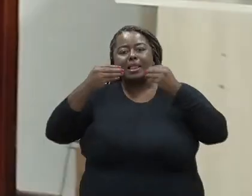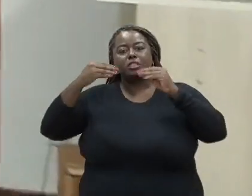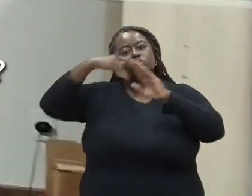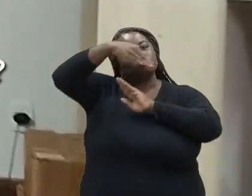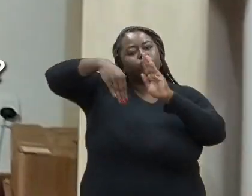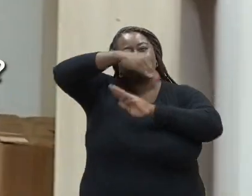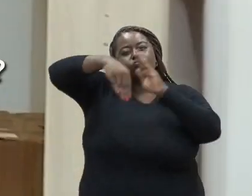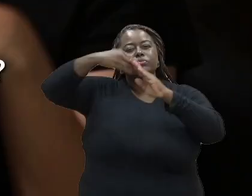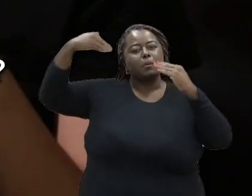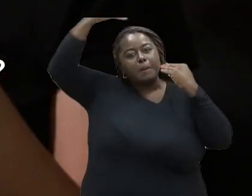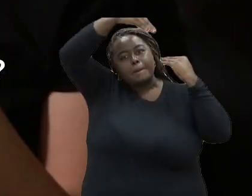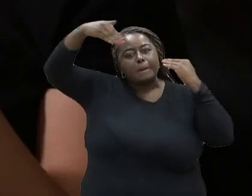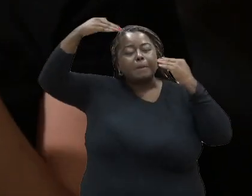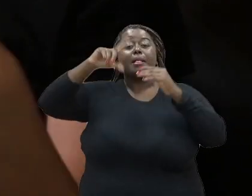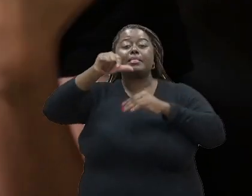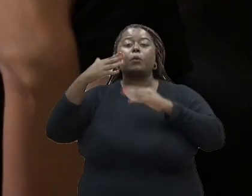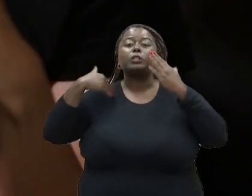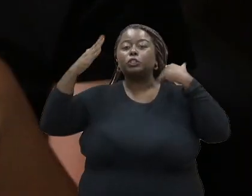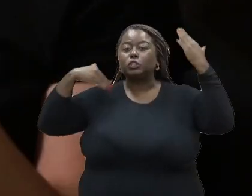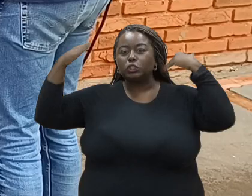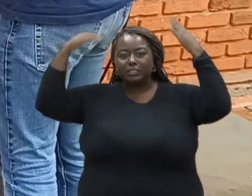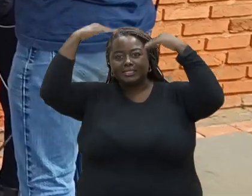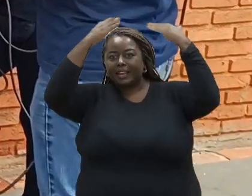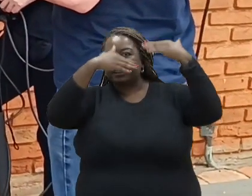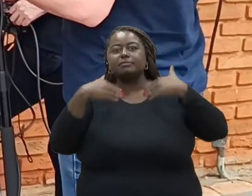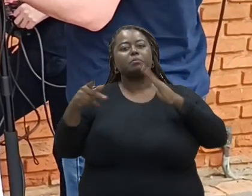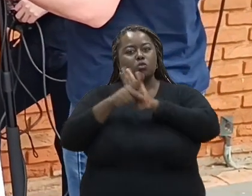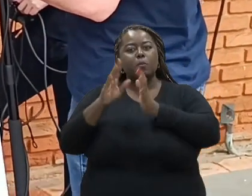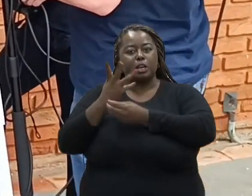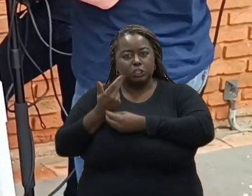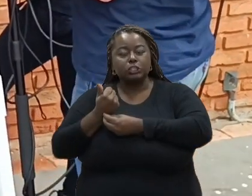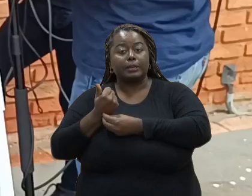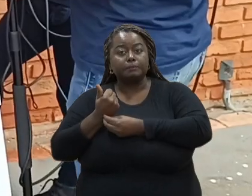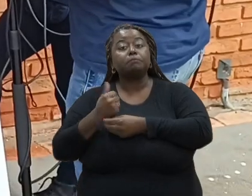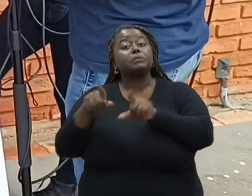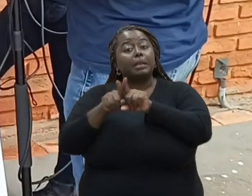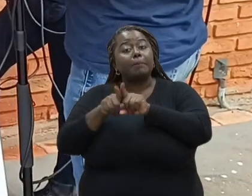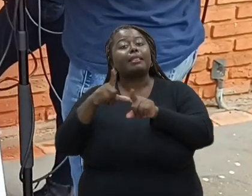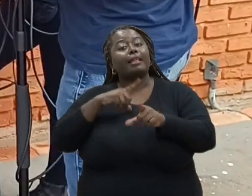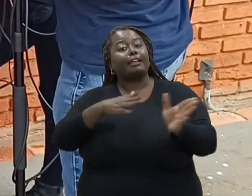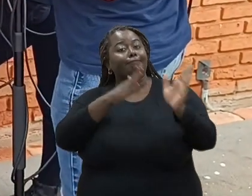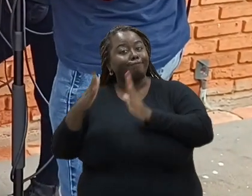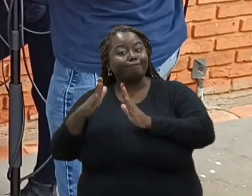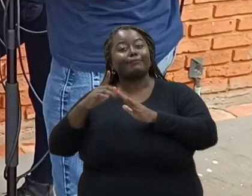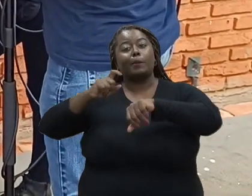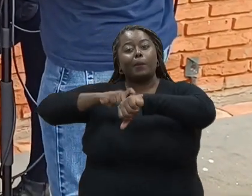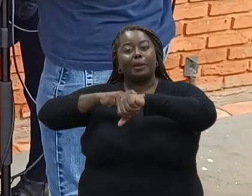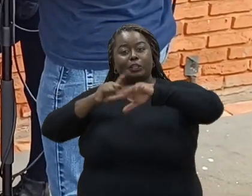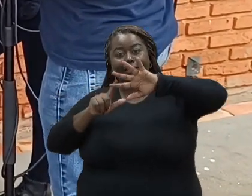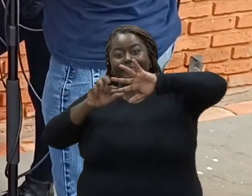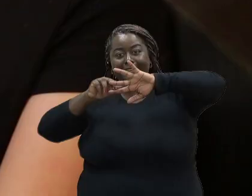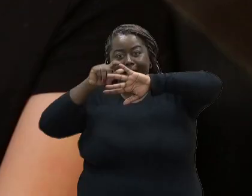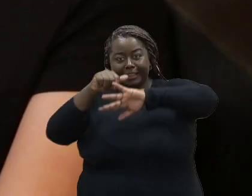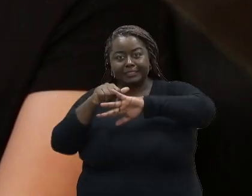látex, e depois a gente entrou com a tinta, né, com aquela tinta artística. Tem também a parte da escada, né, que é a cena